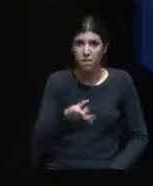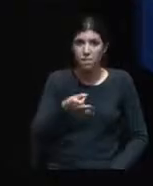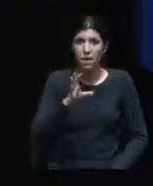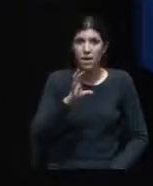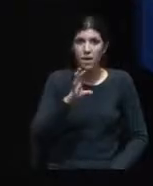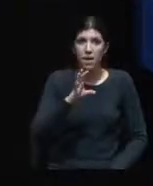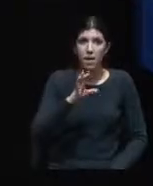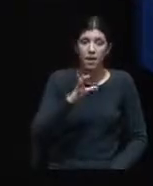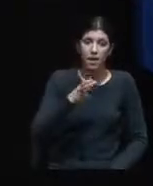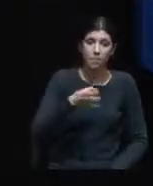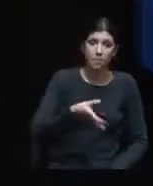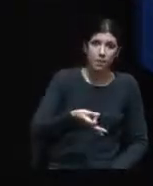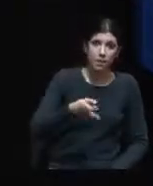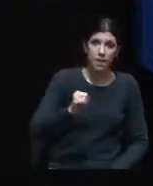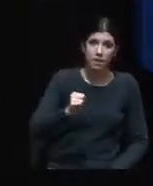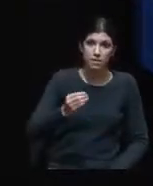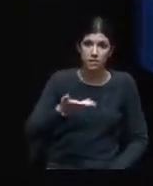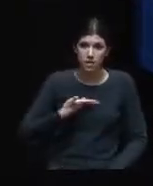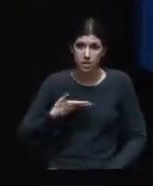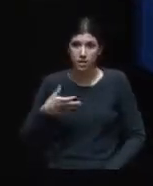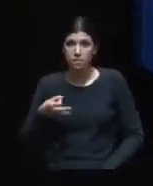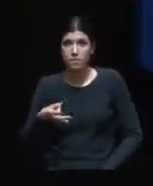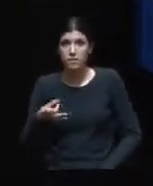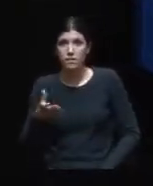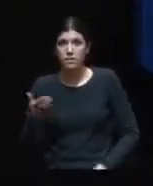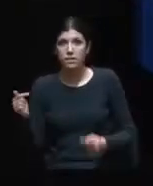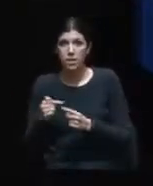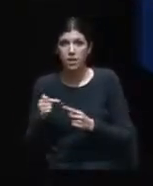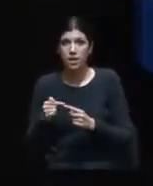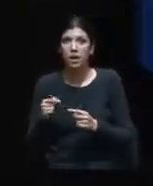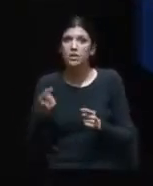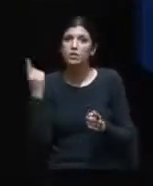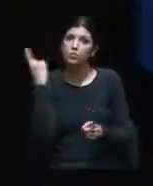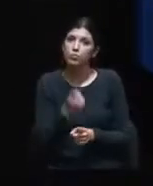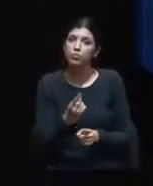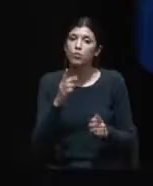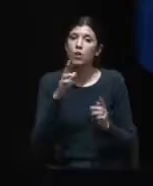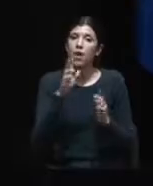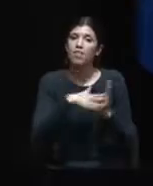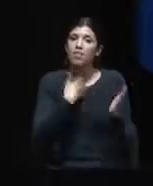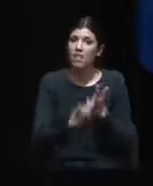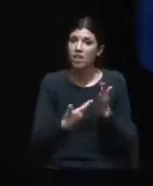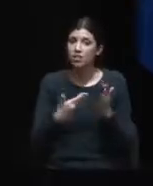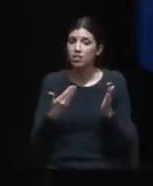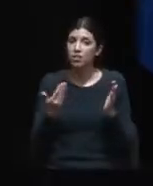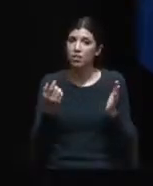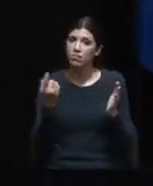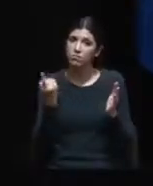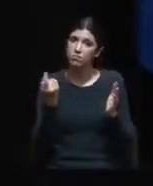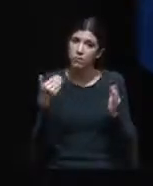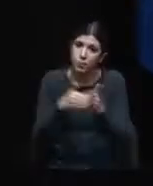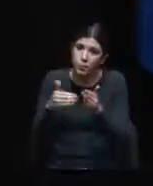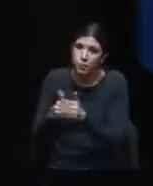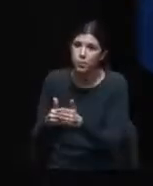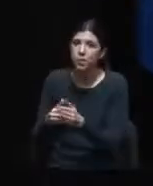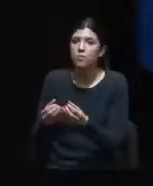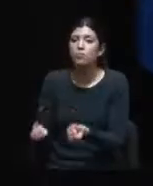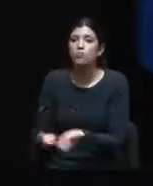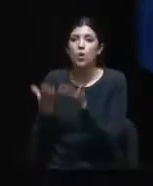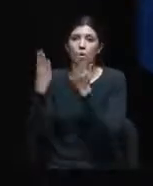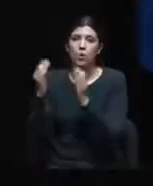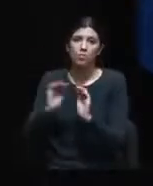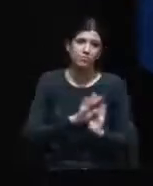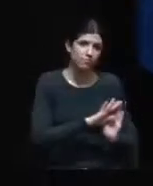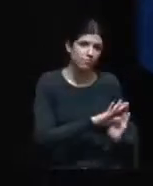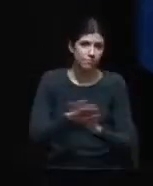PSD e CDS-PP impuseram através de uma taxa moderadora, entre outros entraves, e que, em boa hora, foram